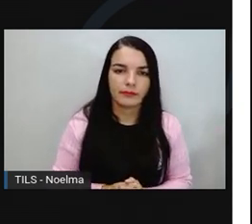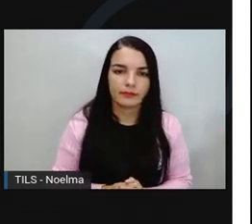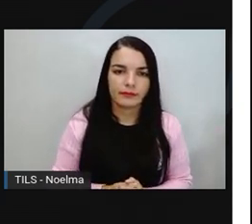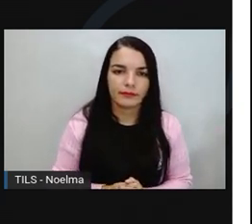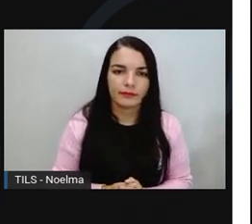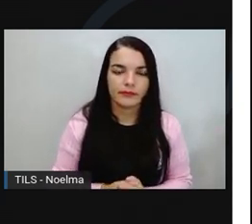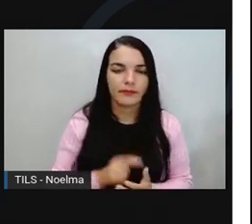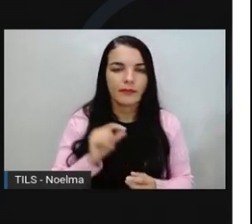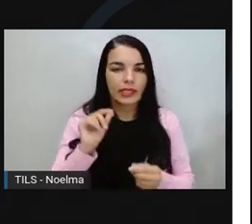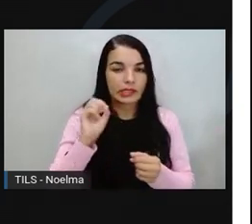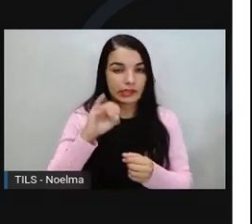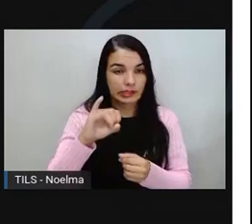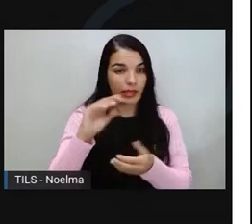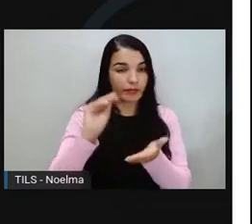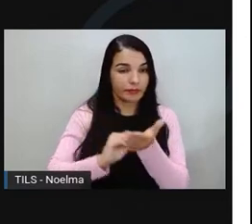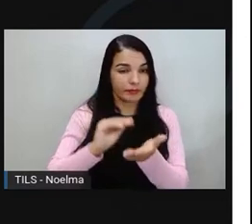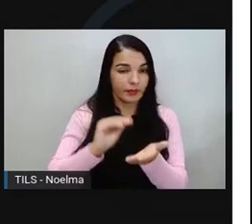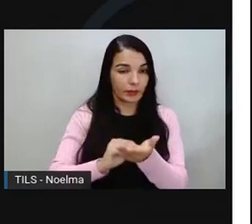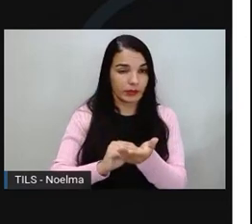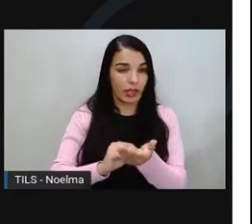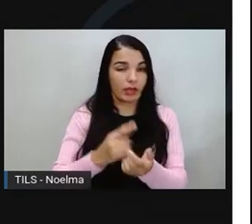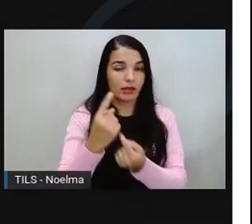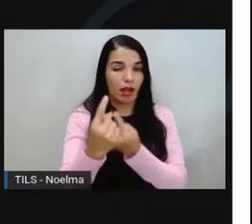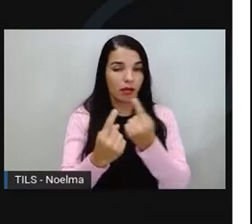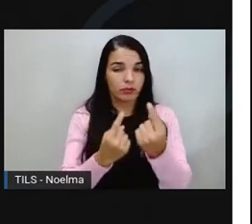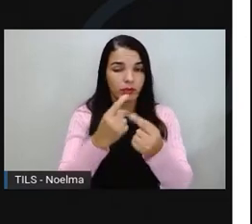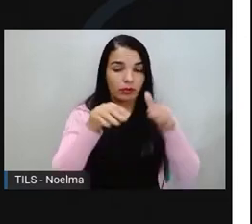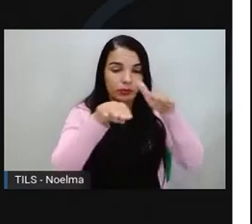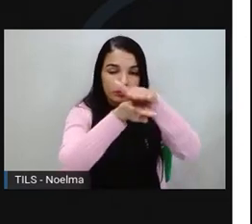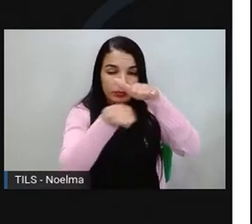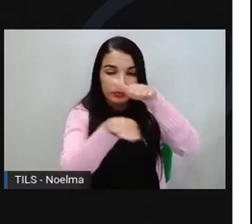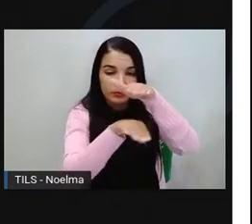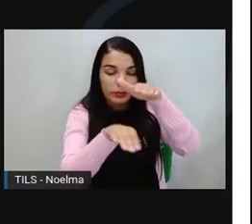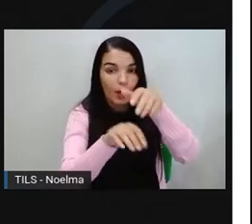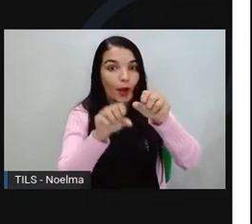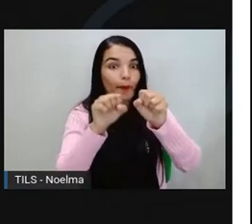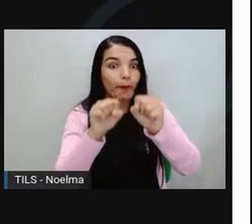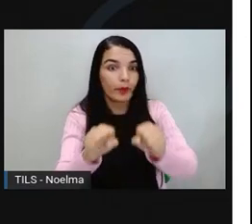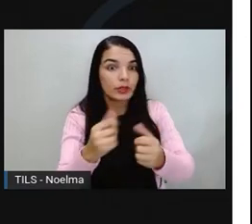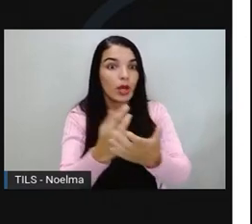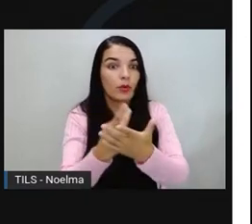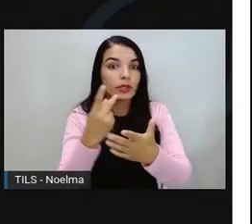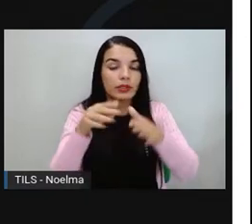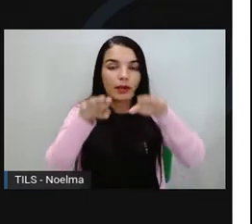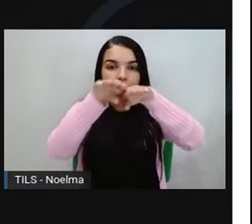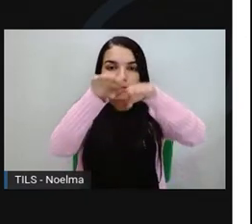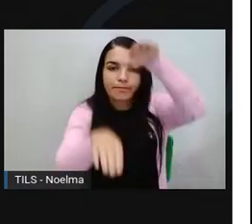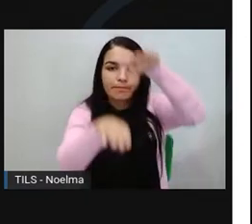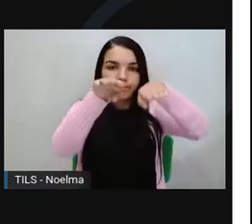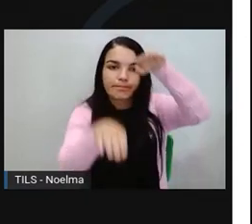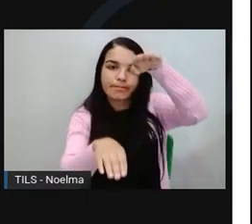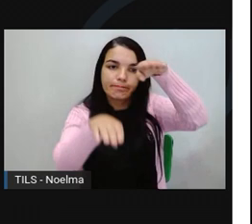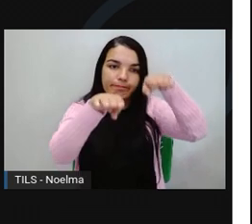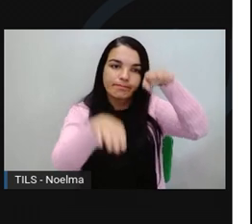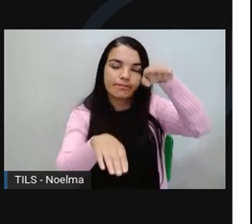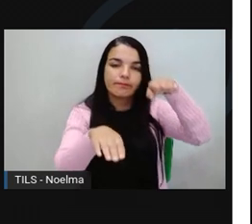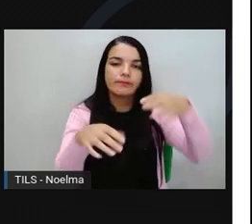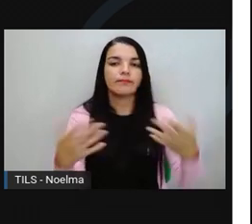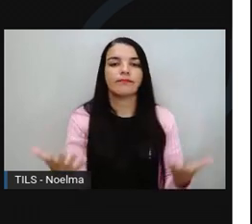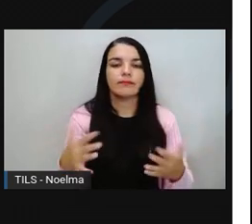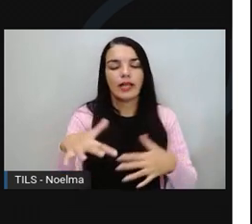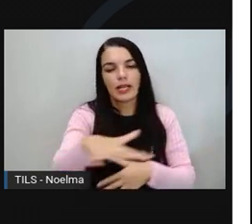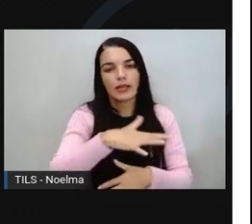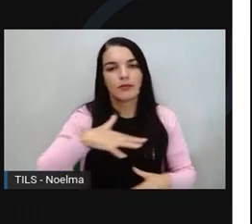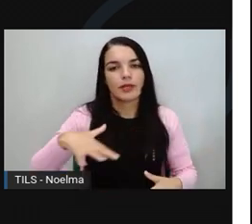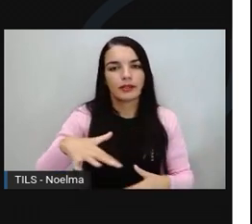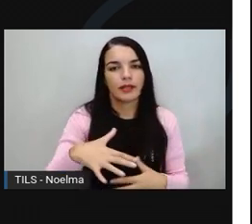A ausência de certos elos da cadeia pode gerar desequilíbrio ambiental, pois cada nível trófico é dependente